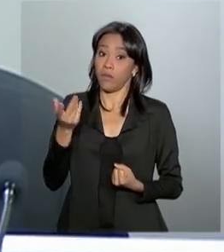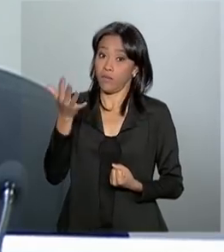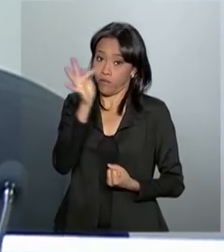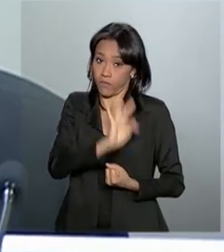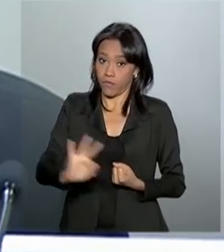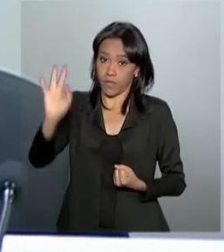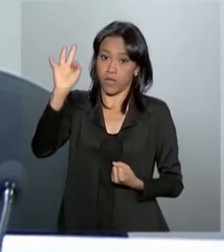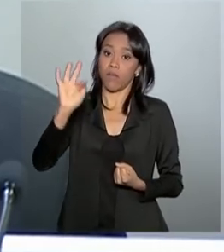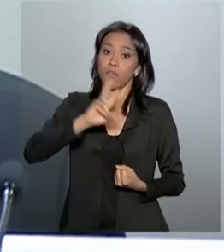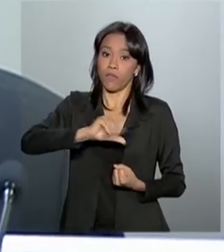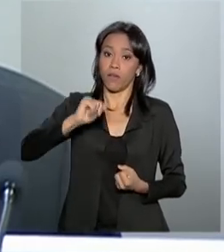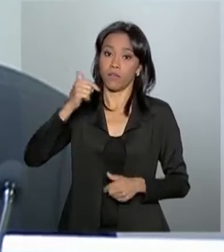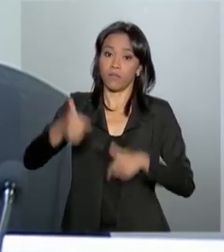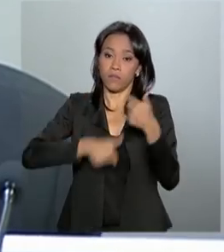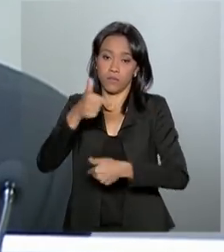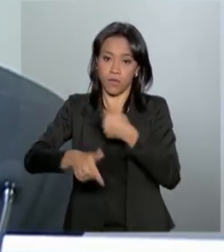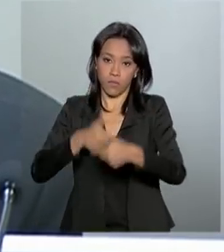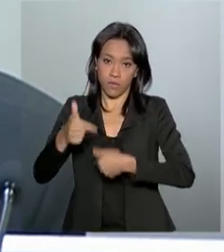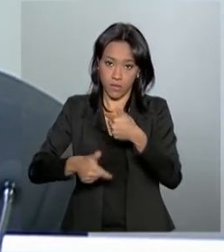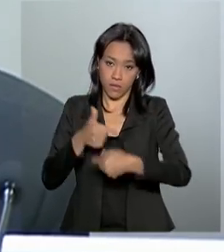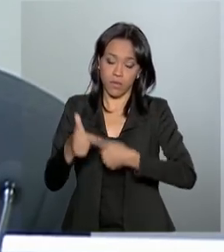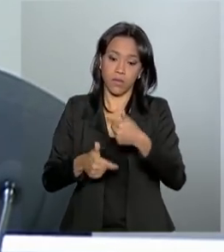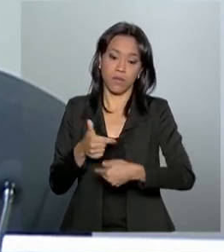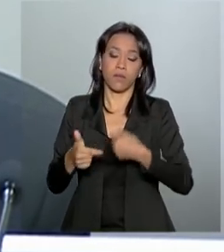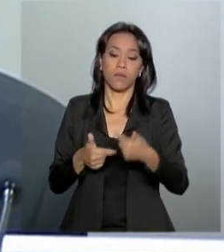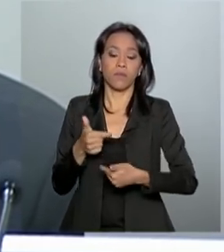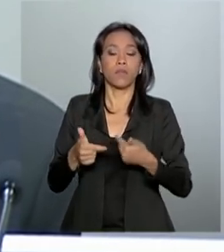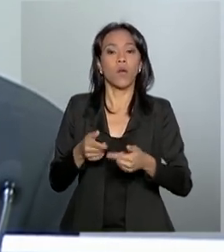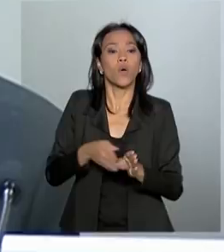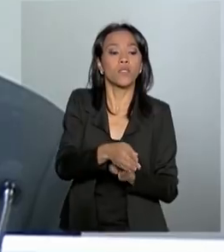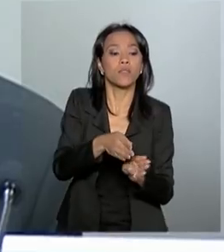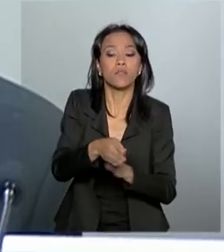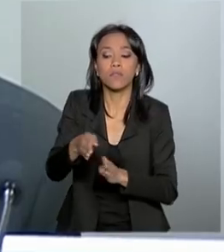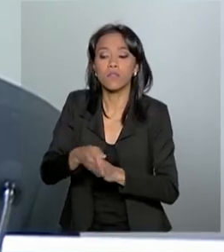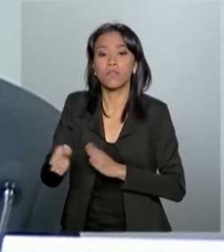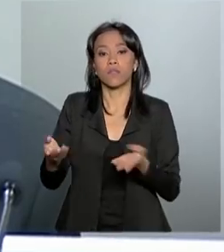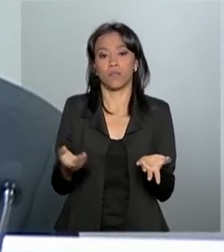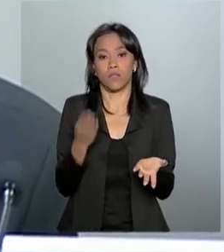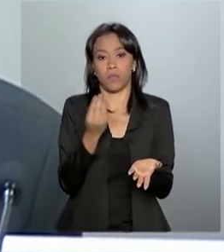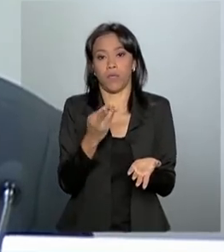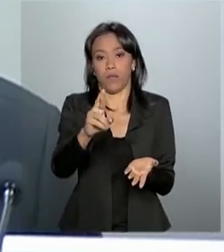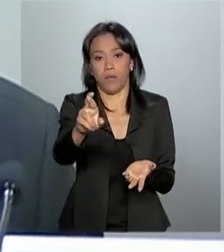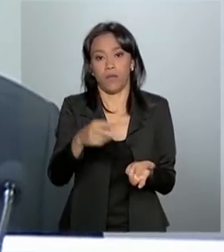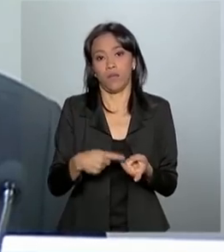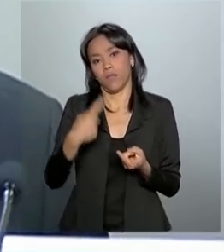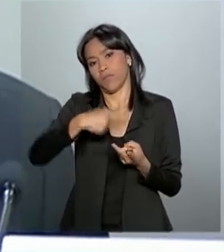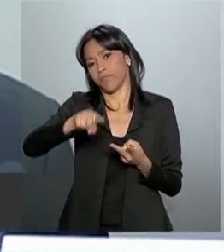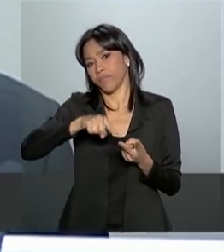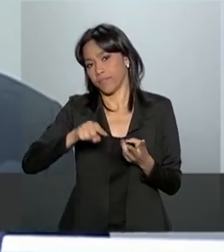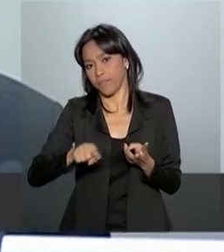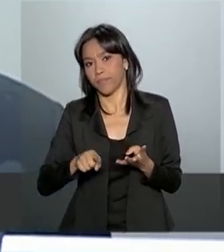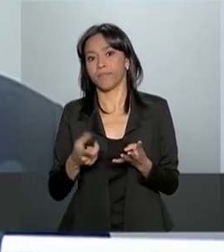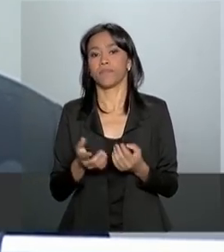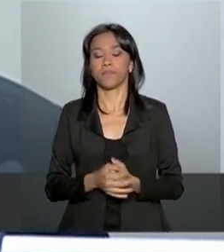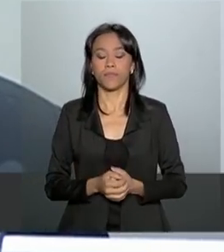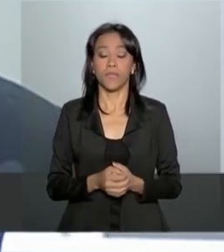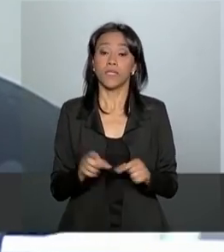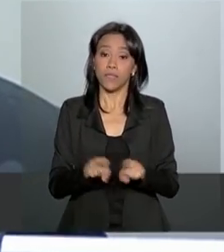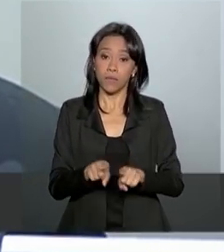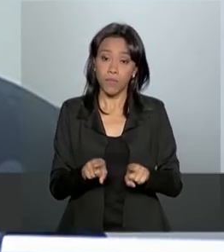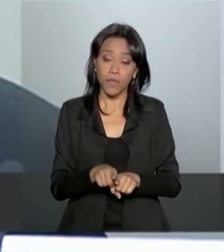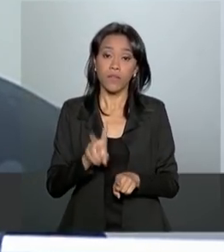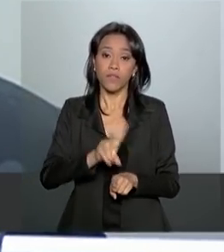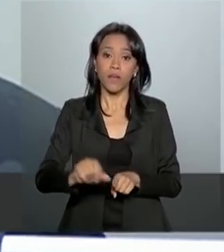diretamente na orientação do trânsito, no policiamento rodoviário e mesmo com a